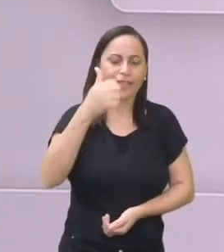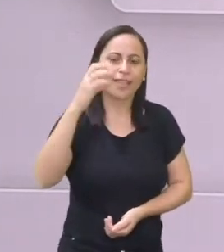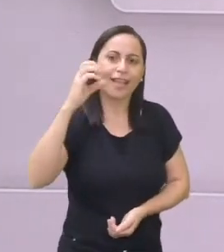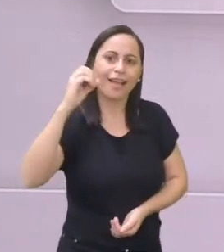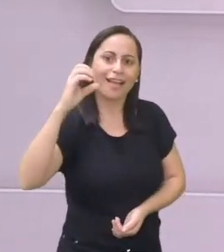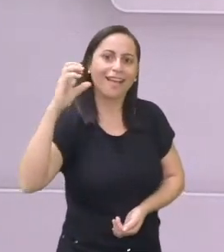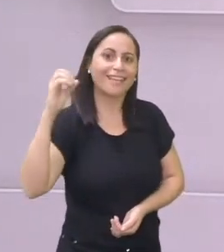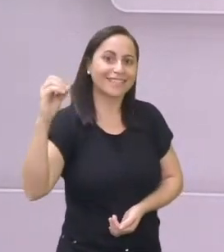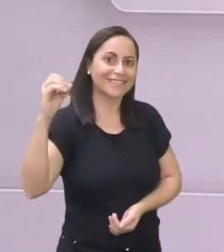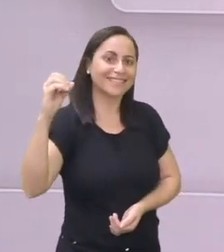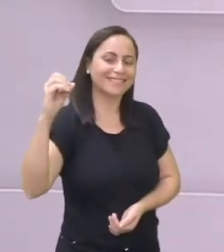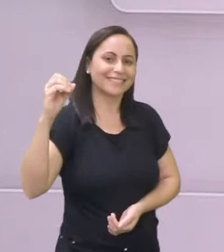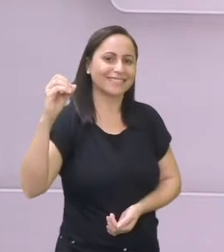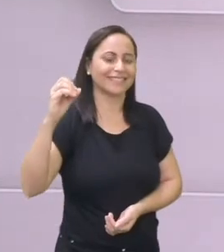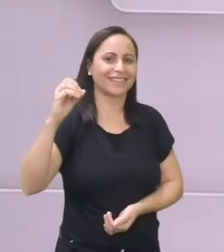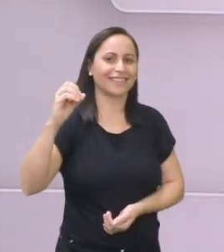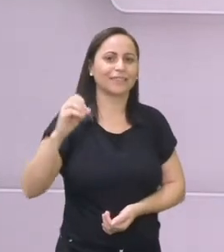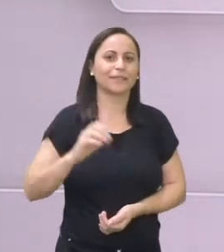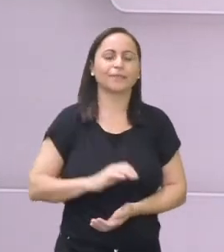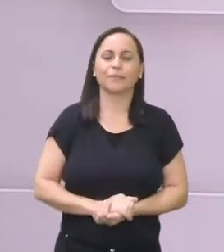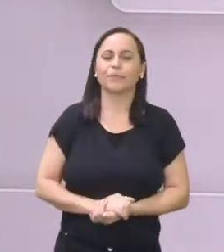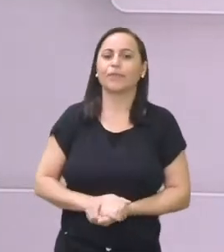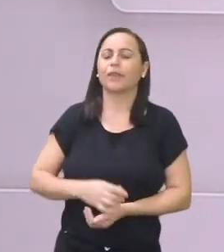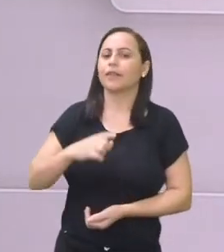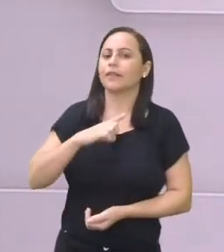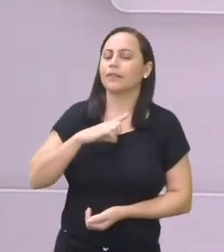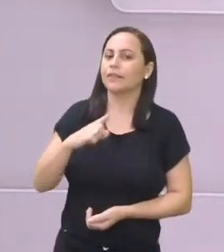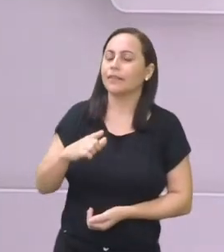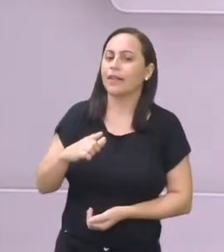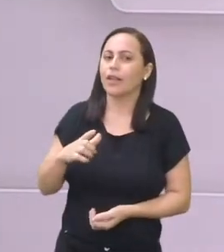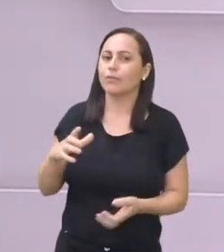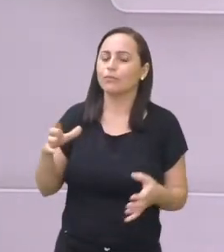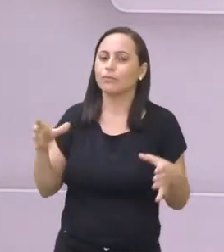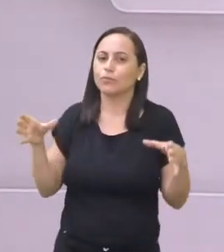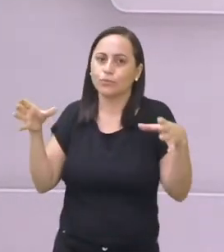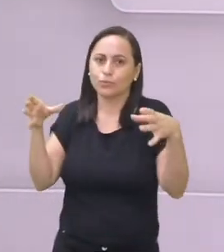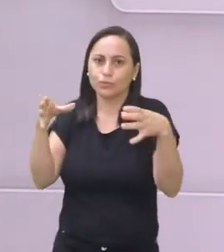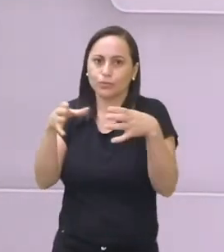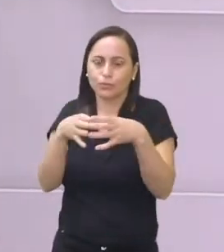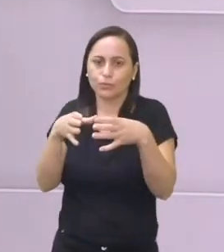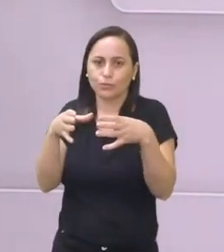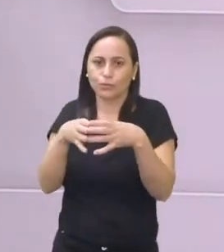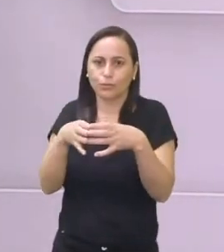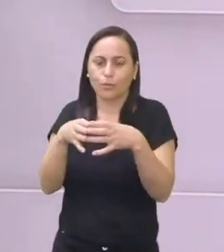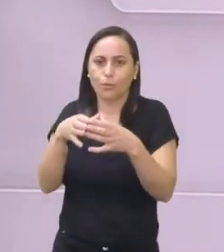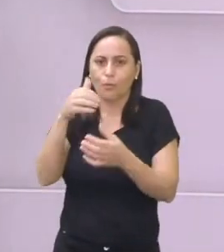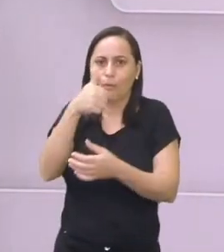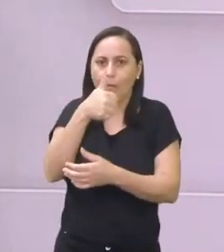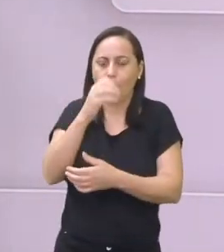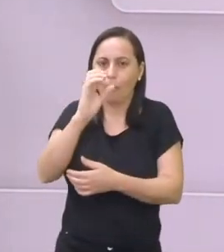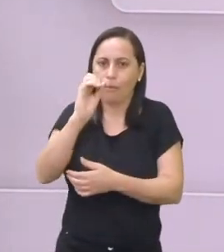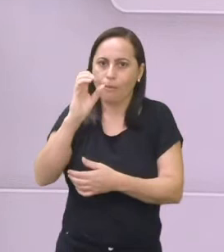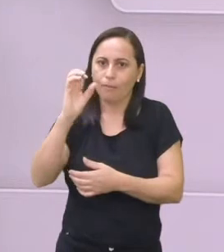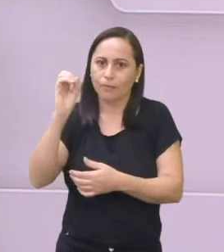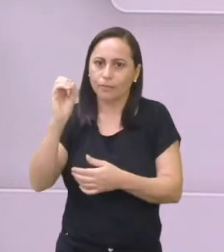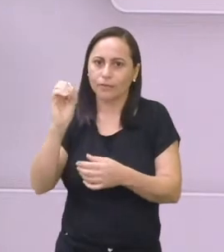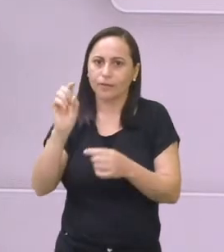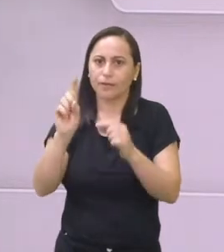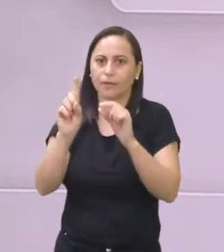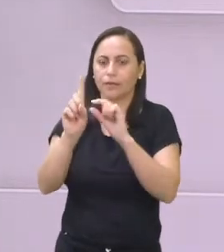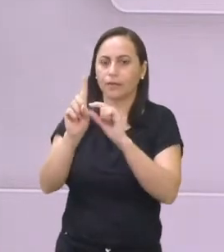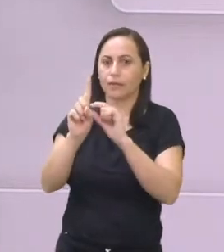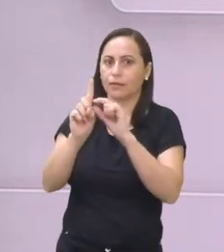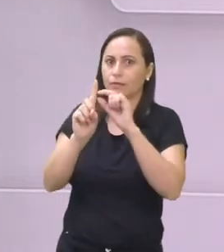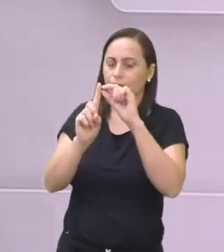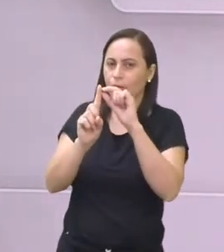100. Nós quando juntamos 100 unidades